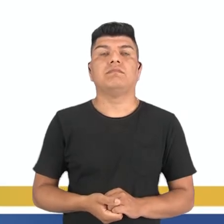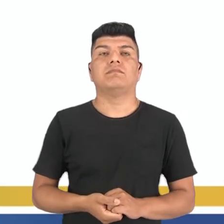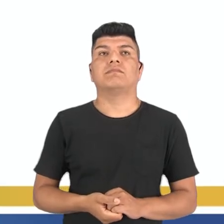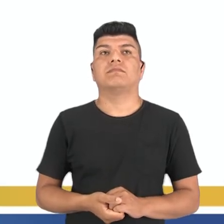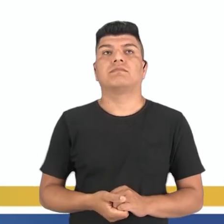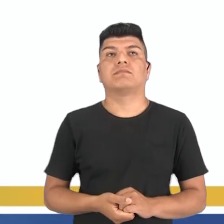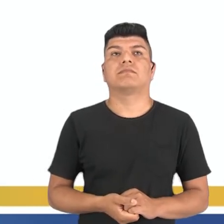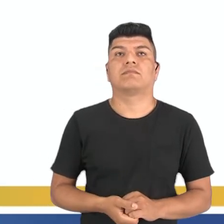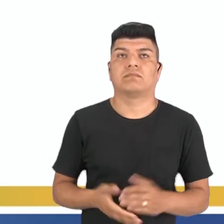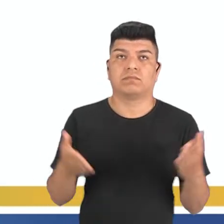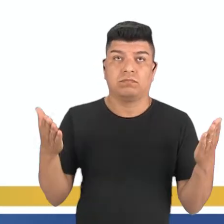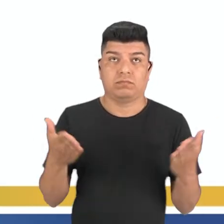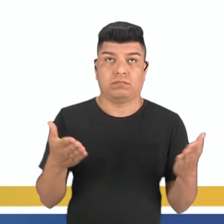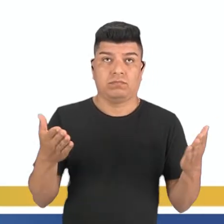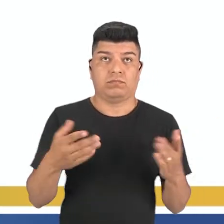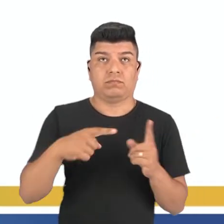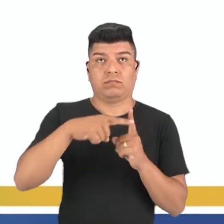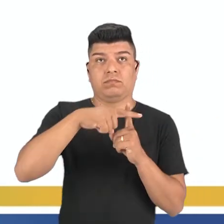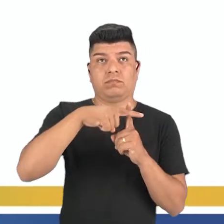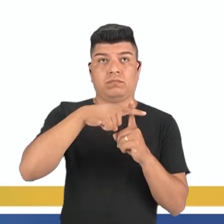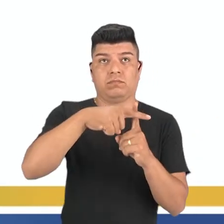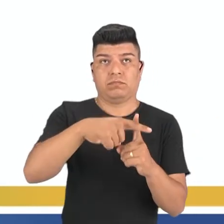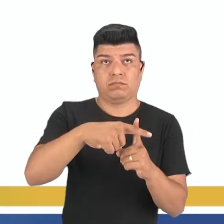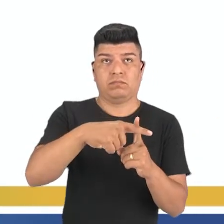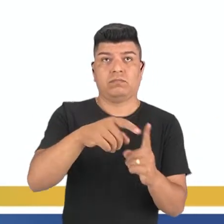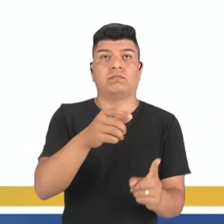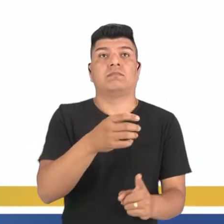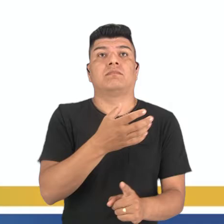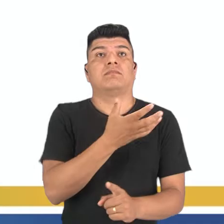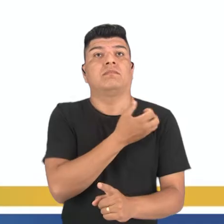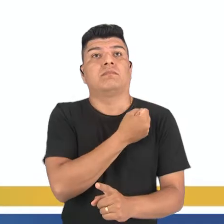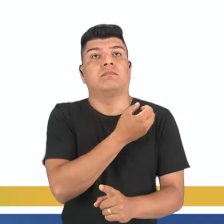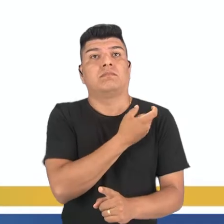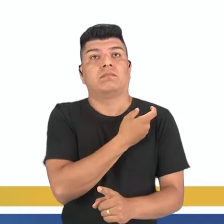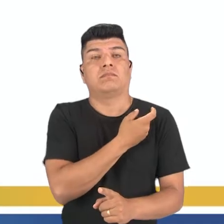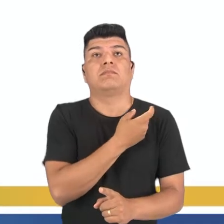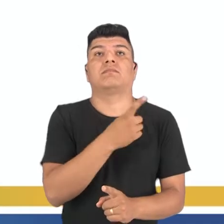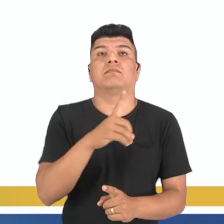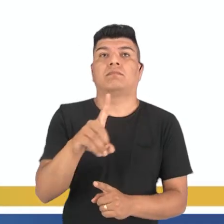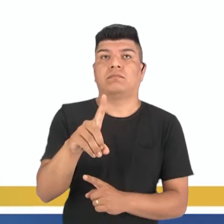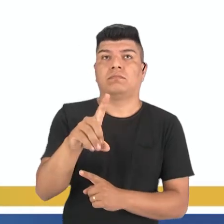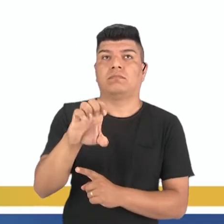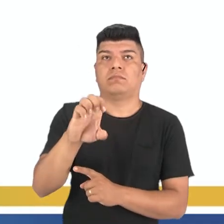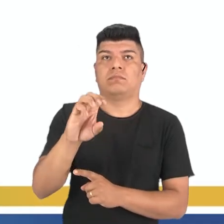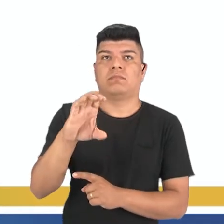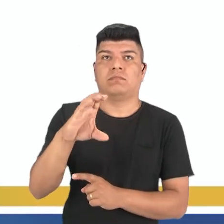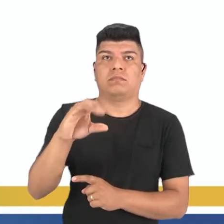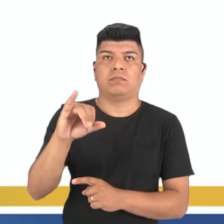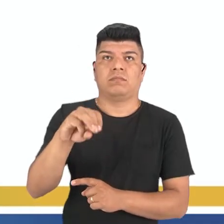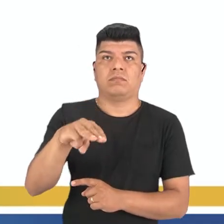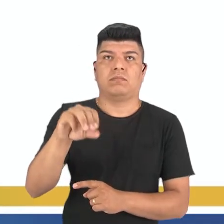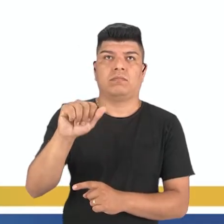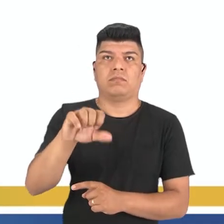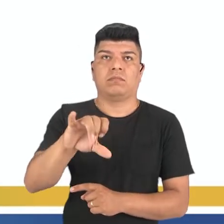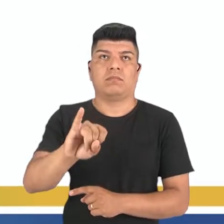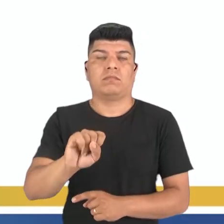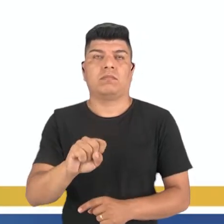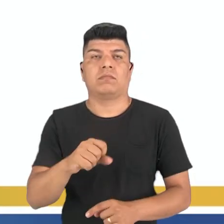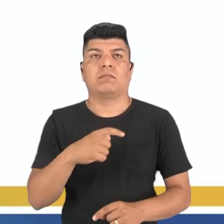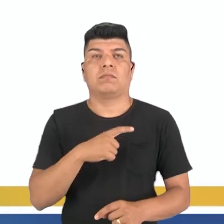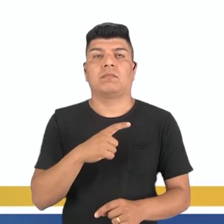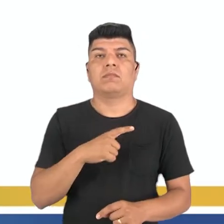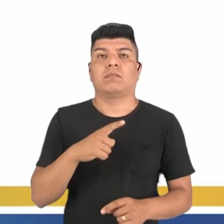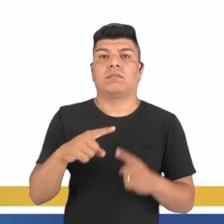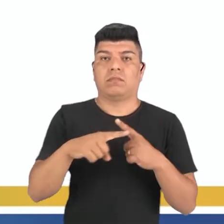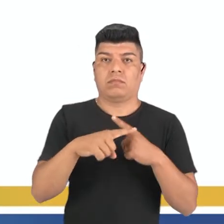Então, agora a gente vai falar um pouquinho sobre multiplicação de números decimais. A gente já sabe o que faz a multiplicação, os elementos da multiplicação